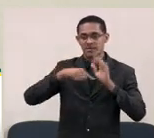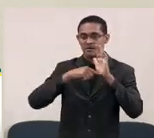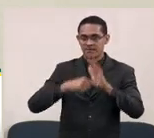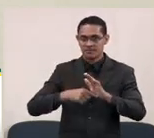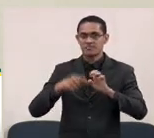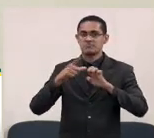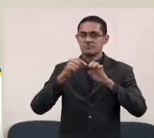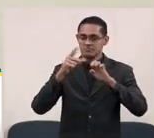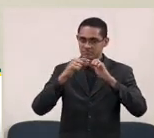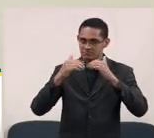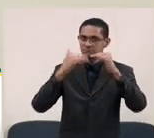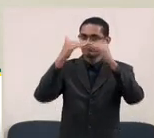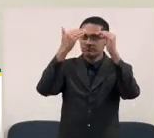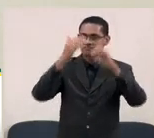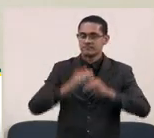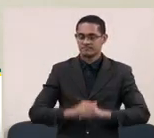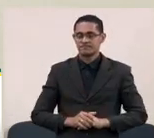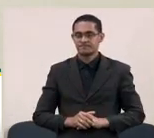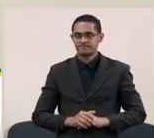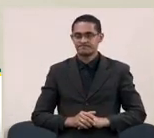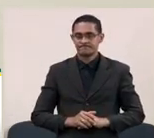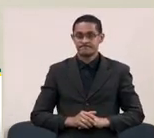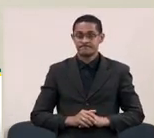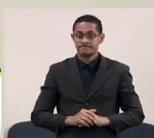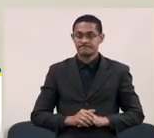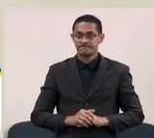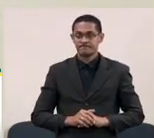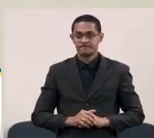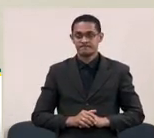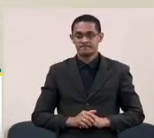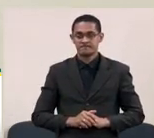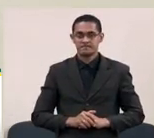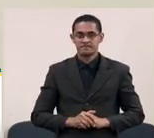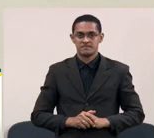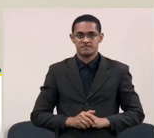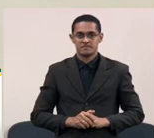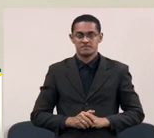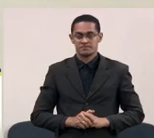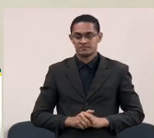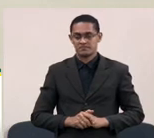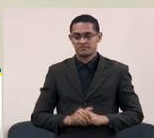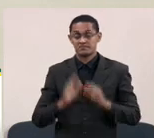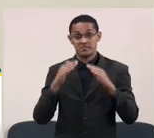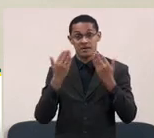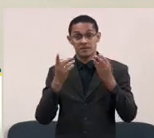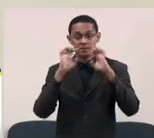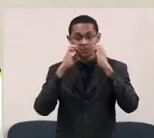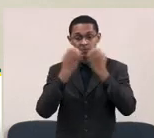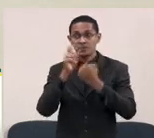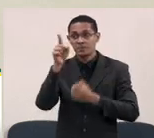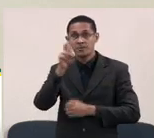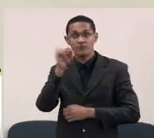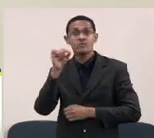Amapá. E nessa ocasião, deputado Oliveira Santos, nós iremos palestrar sobre